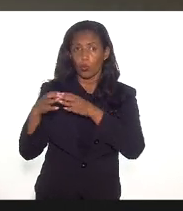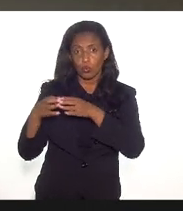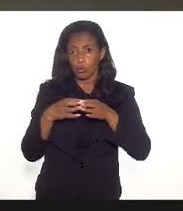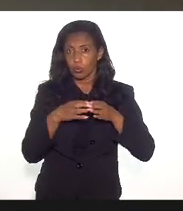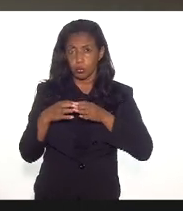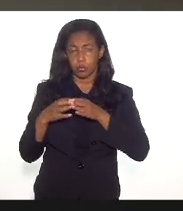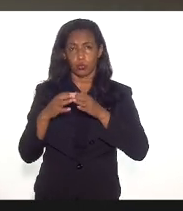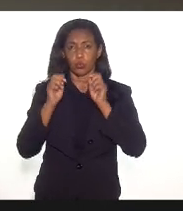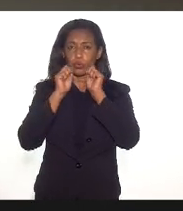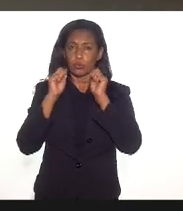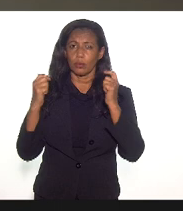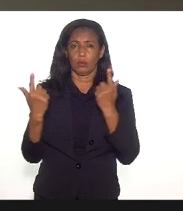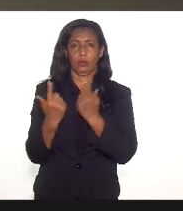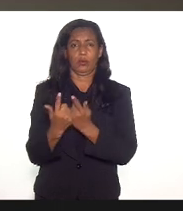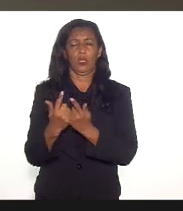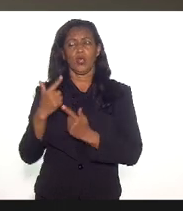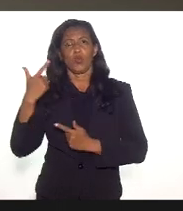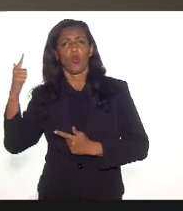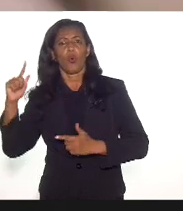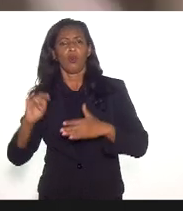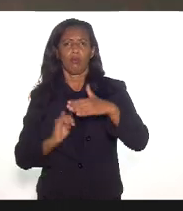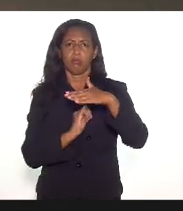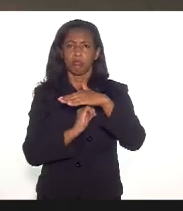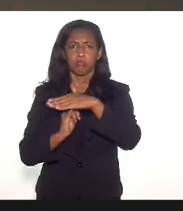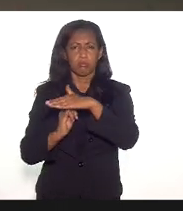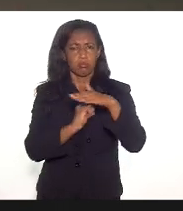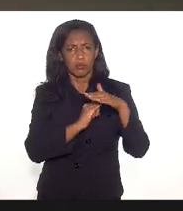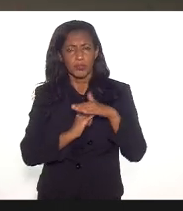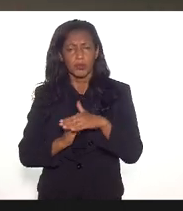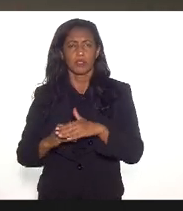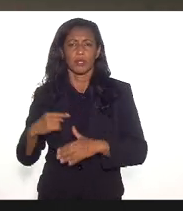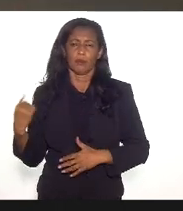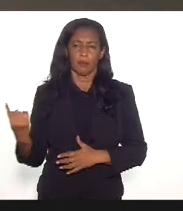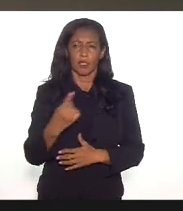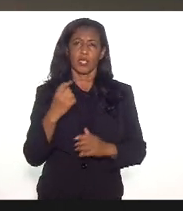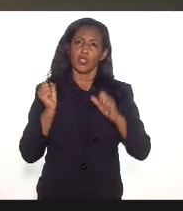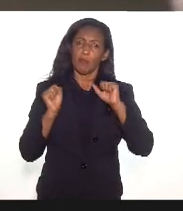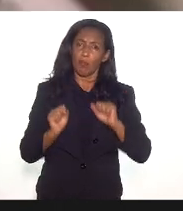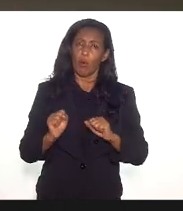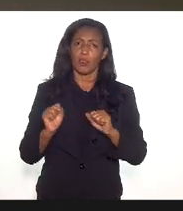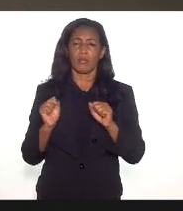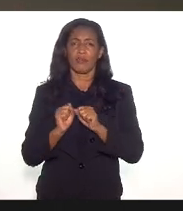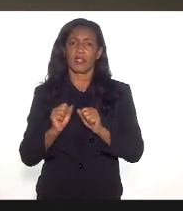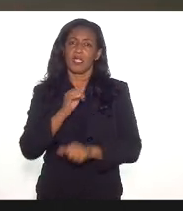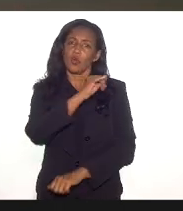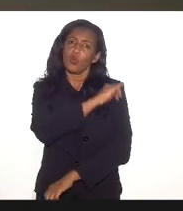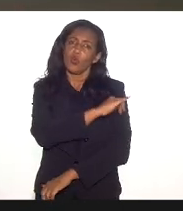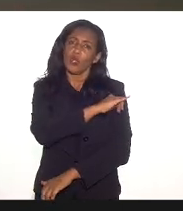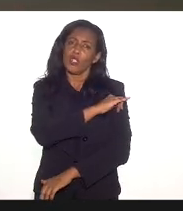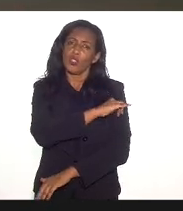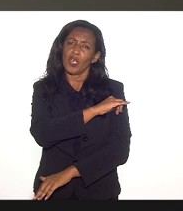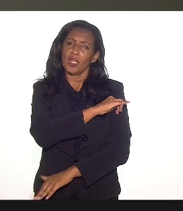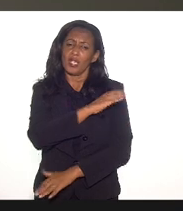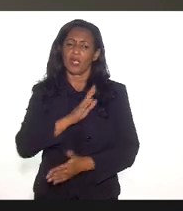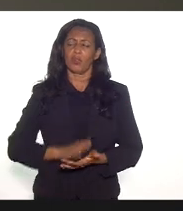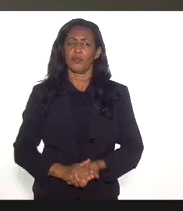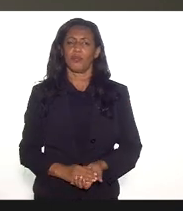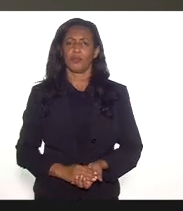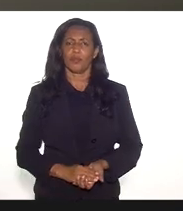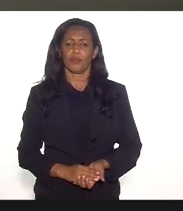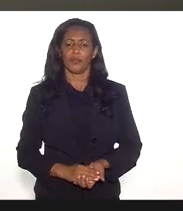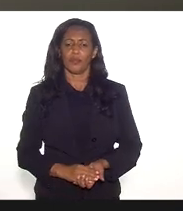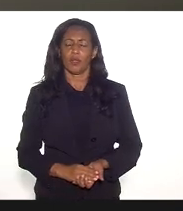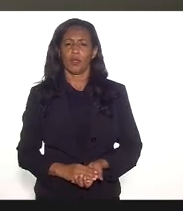Assembleia Legislativa e com outras instituições, para que a gente possa fazer o Rio de Janeiro novamente um horizonte para